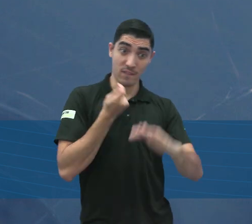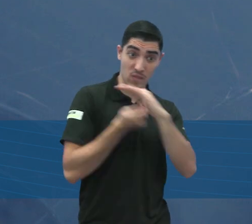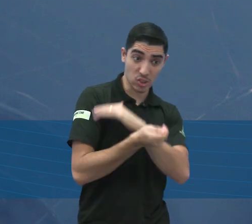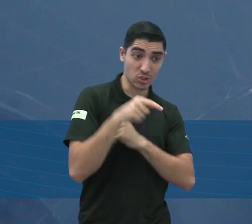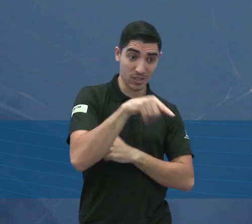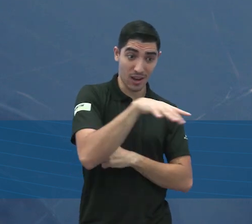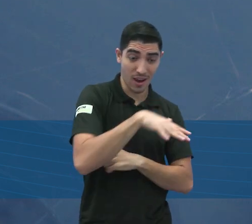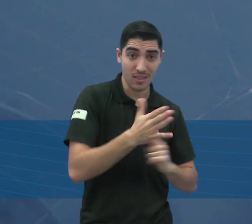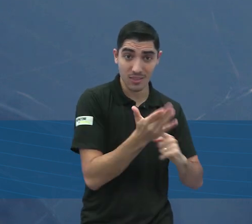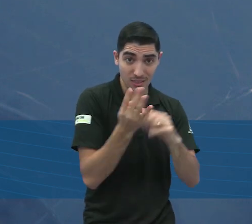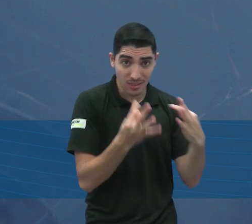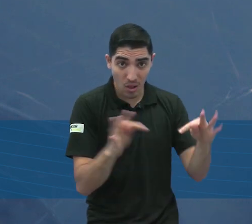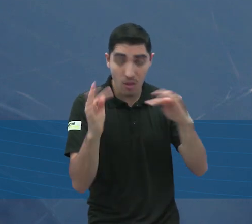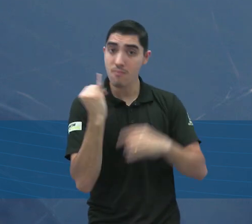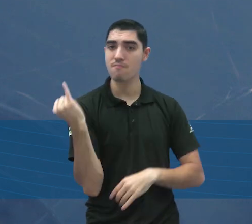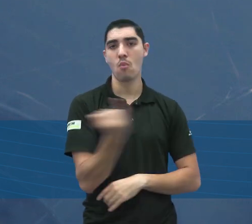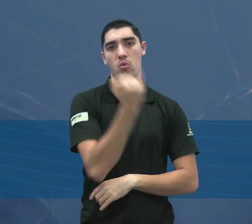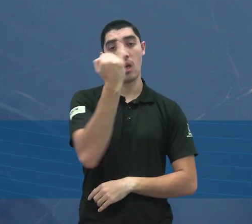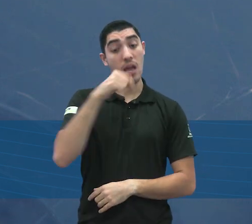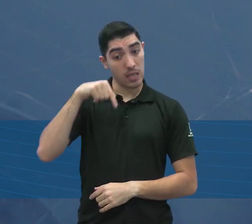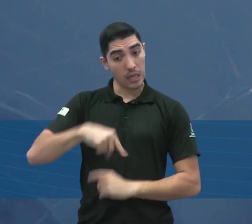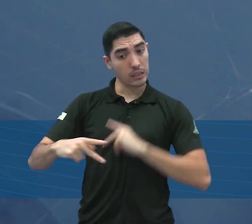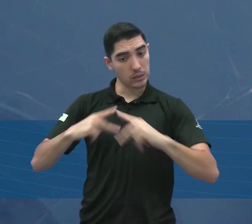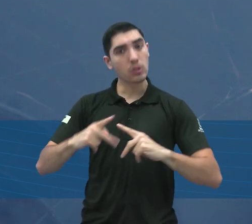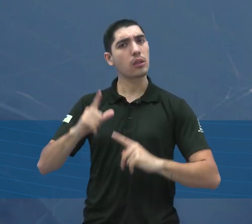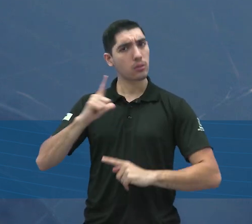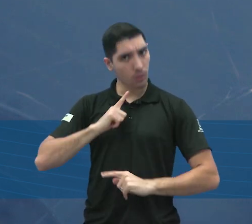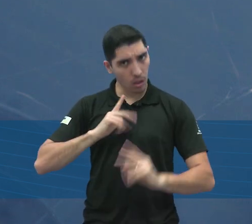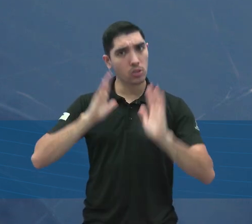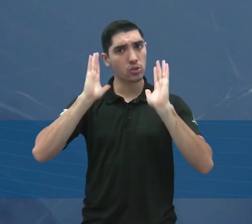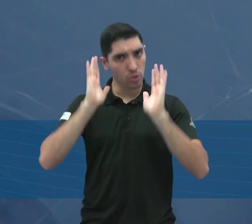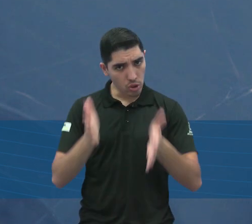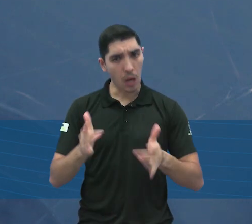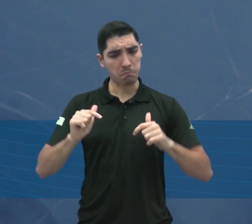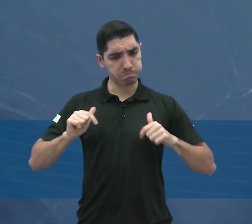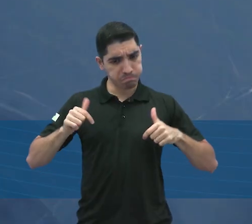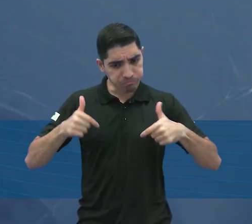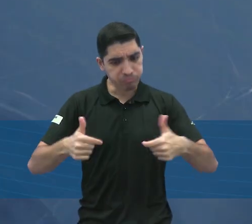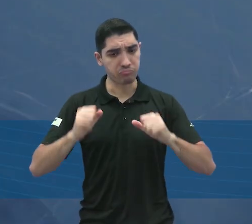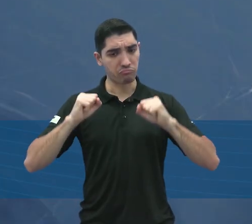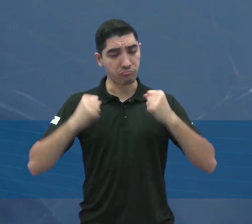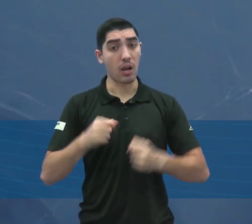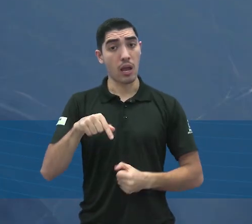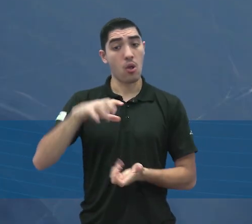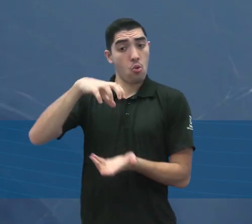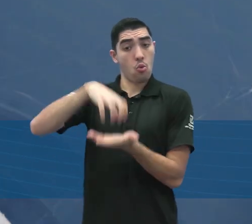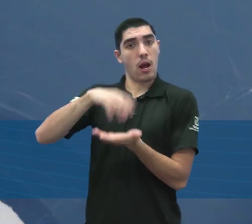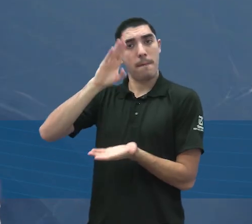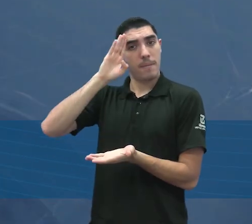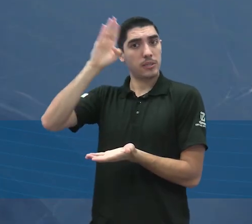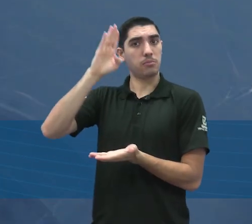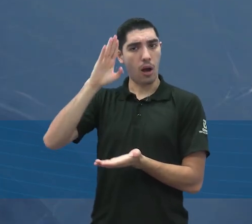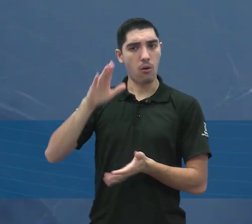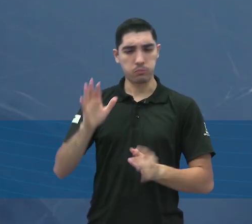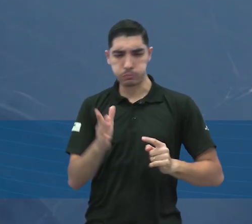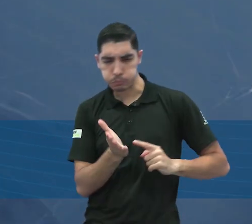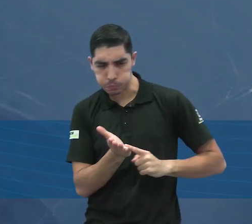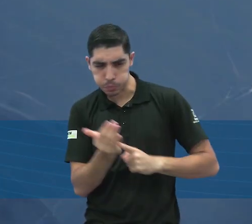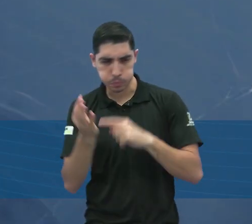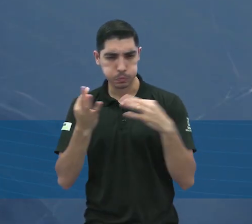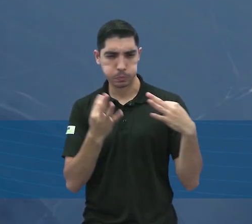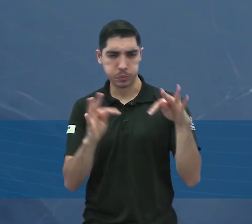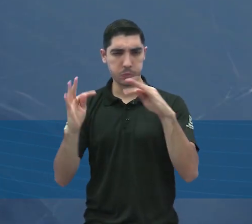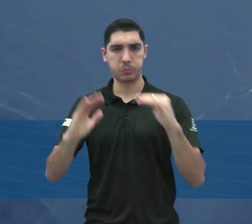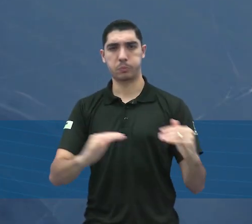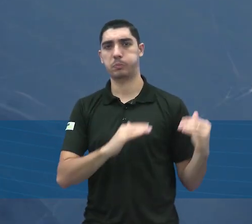né? E São José dos Campos tem esse histórico, se consolidou como centro da produção industrial de alta tecnologia.